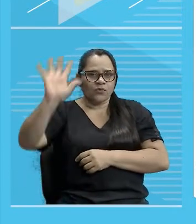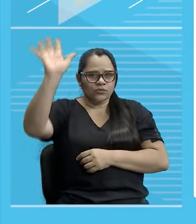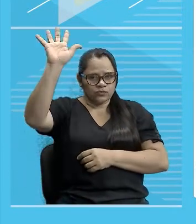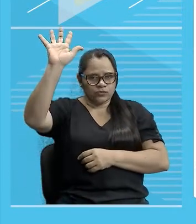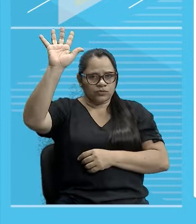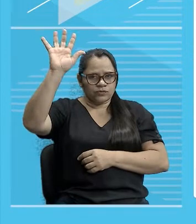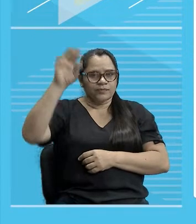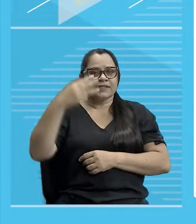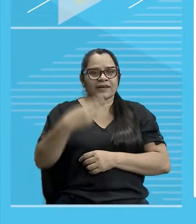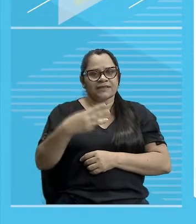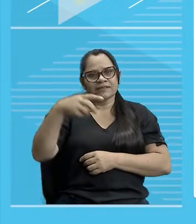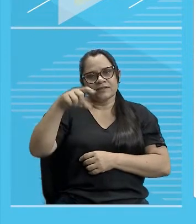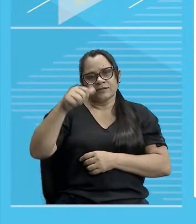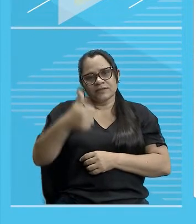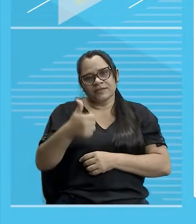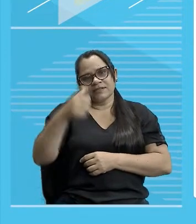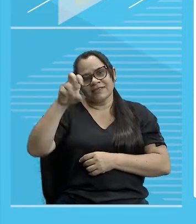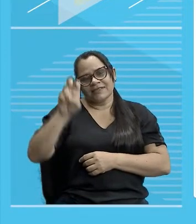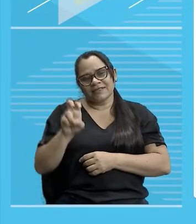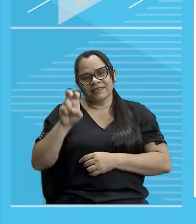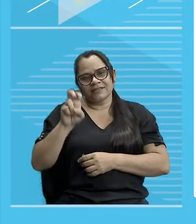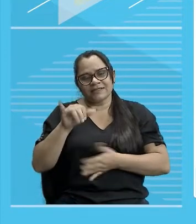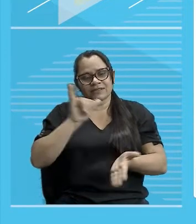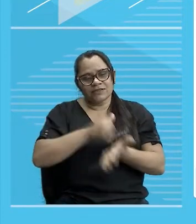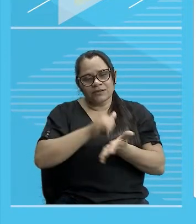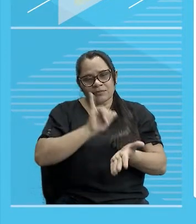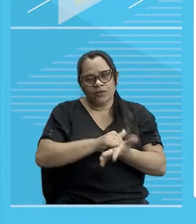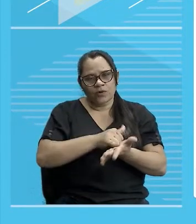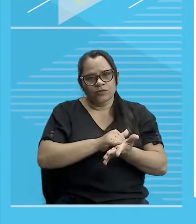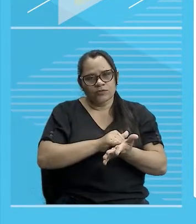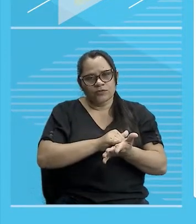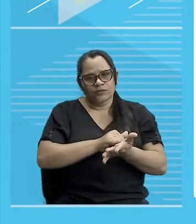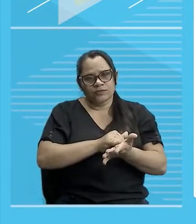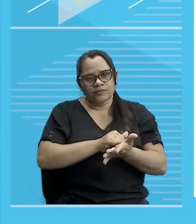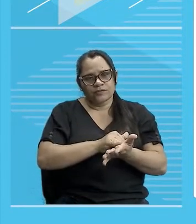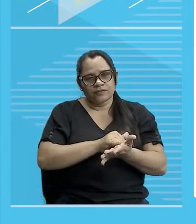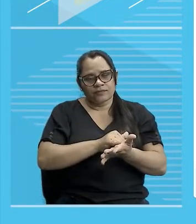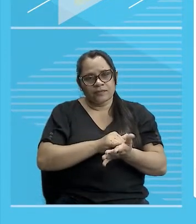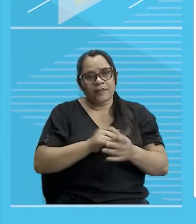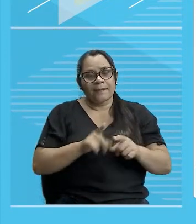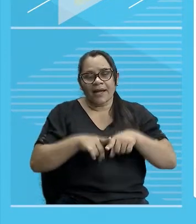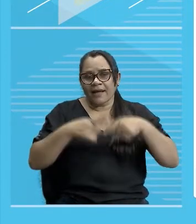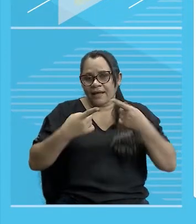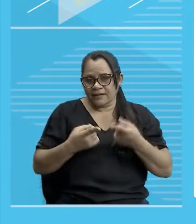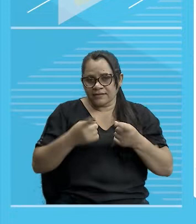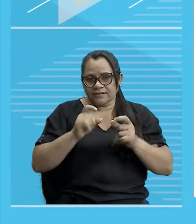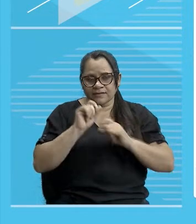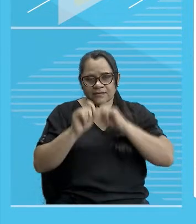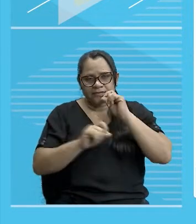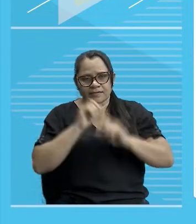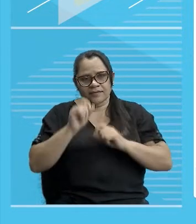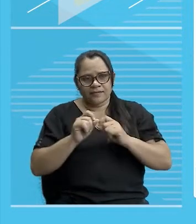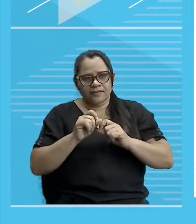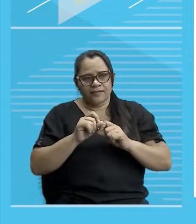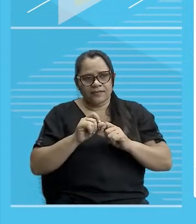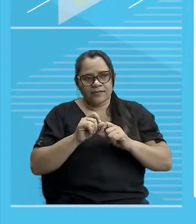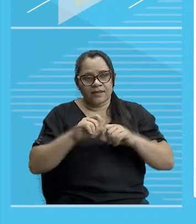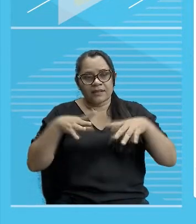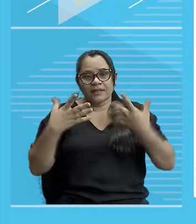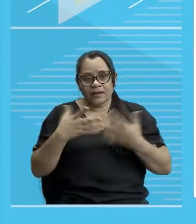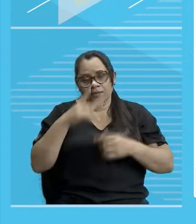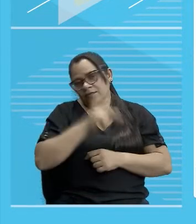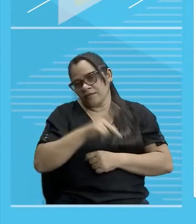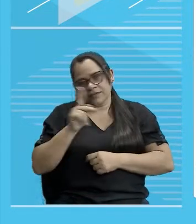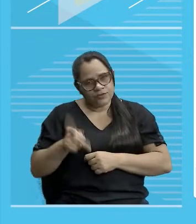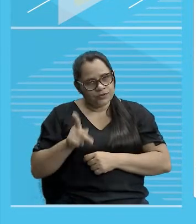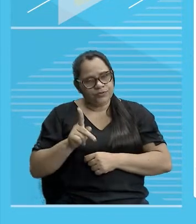dizendo 315 só de impostos se não fosse os impostos o guarda-roupas É bem baratinho mas Professor Gilvan teve que